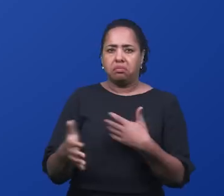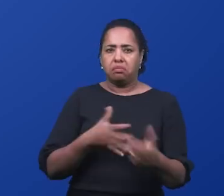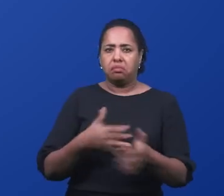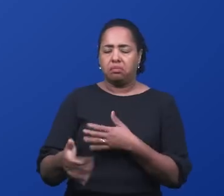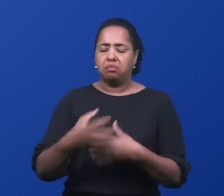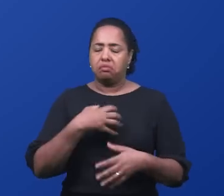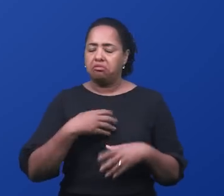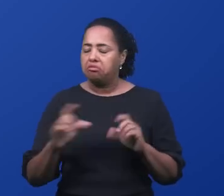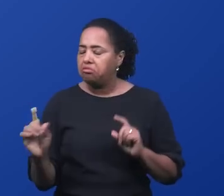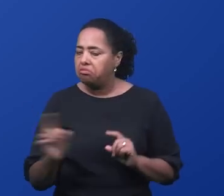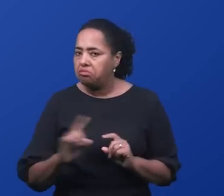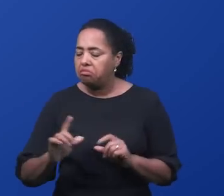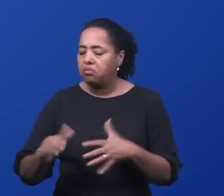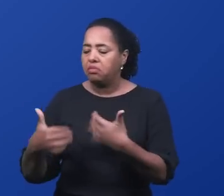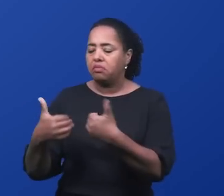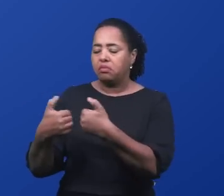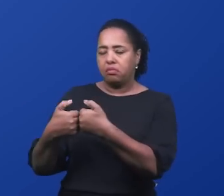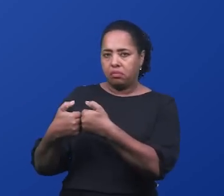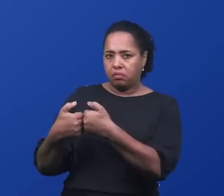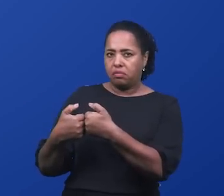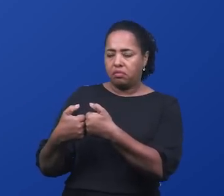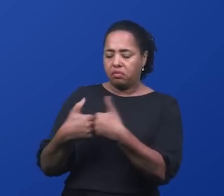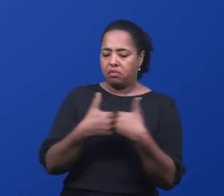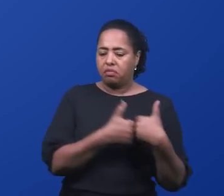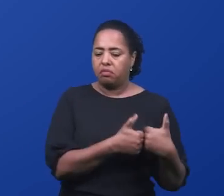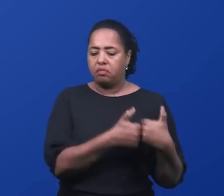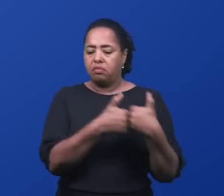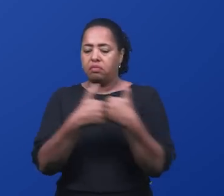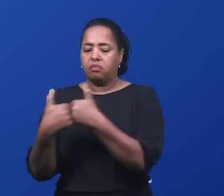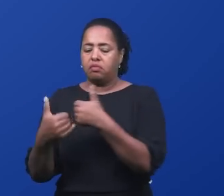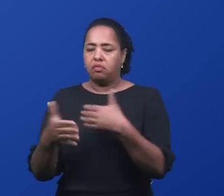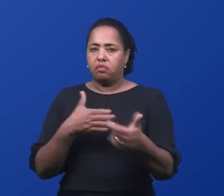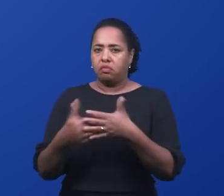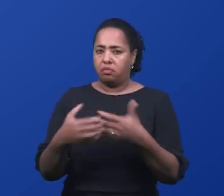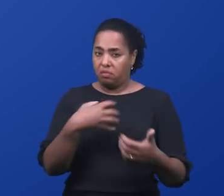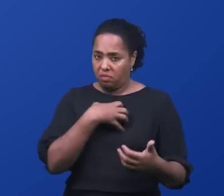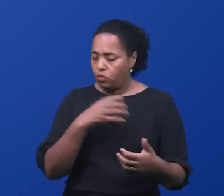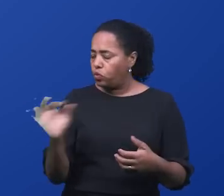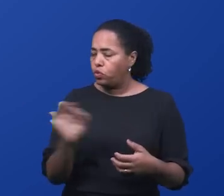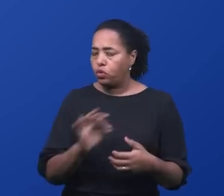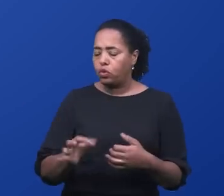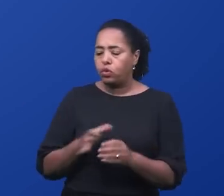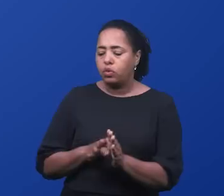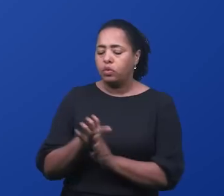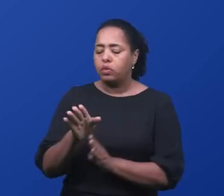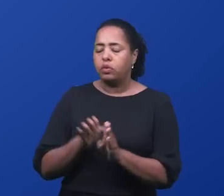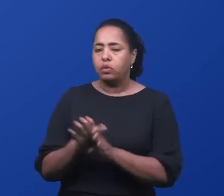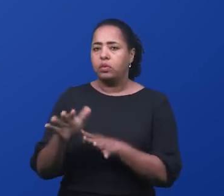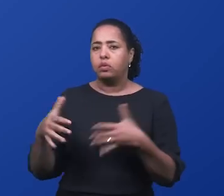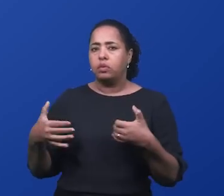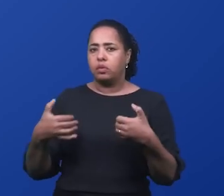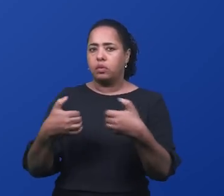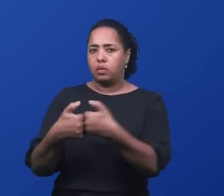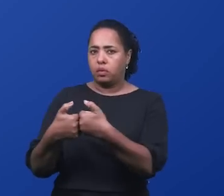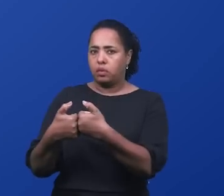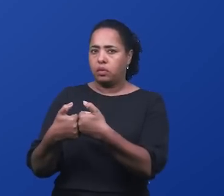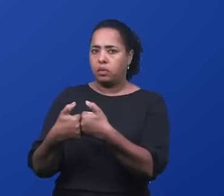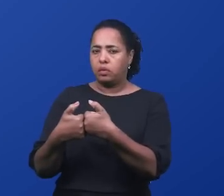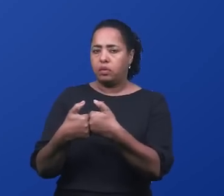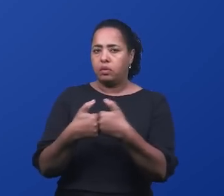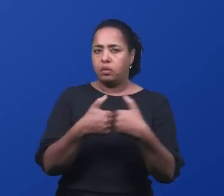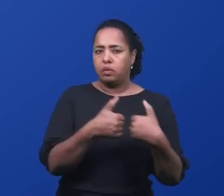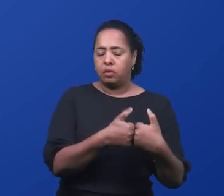qualquer maneira. A arca, ela não podia ser transportada de qualquer maneira. A orientação ali era que a arca era